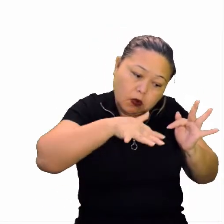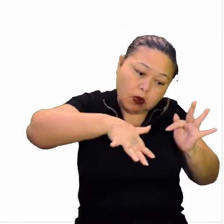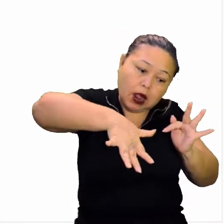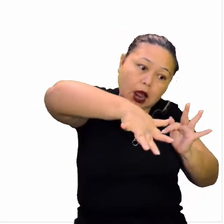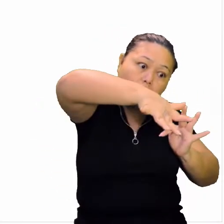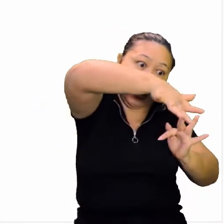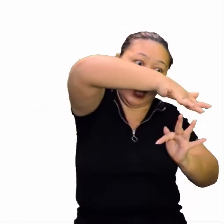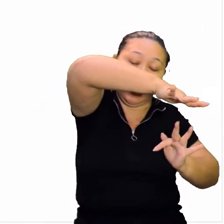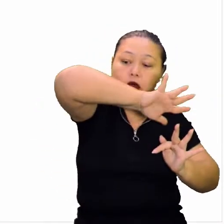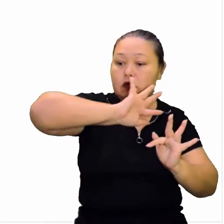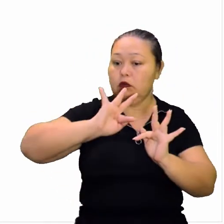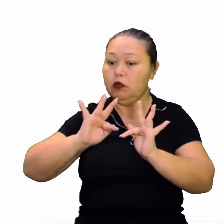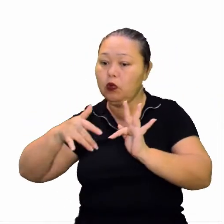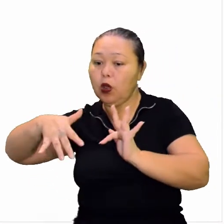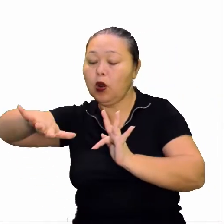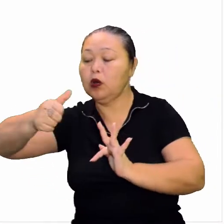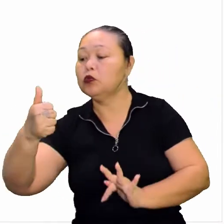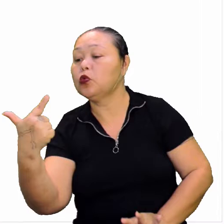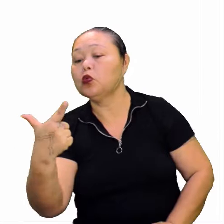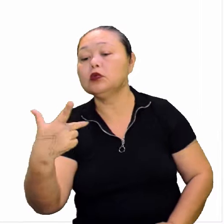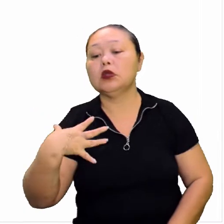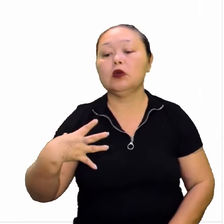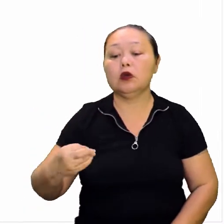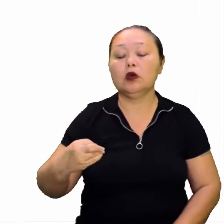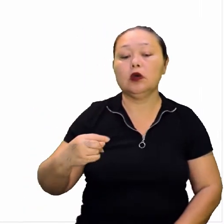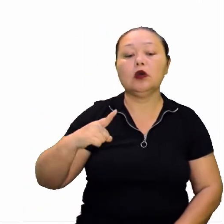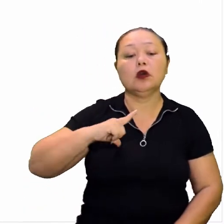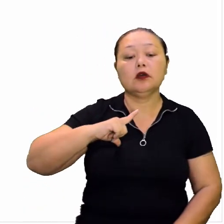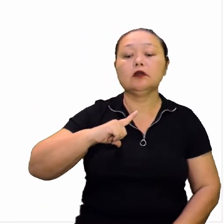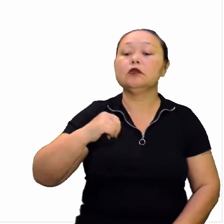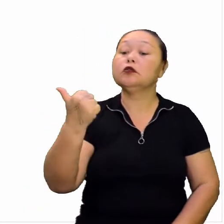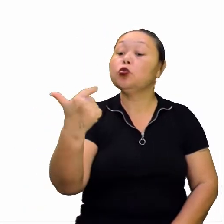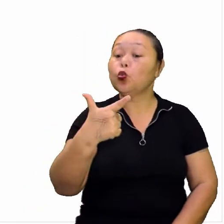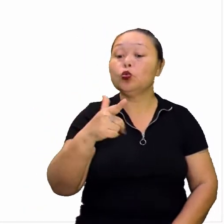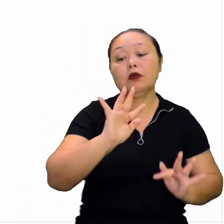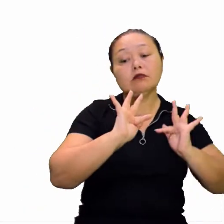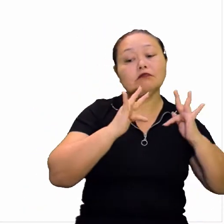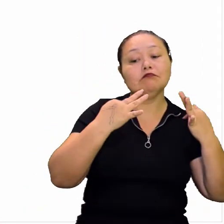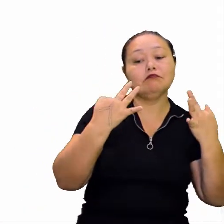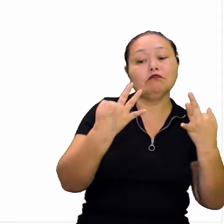tribo. Então, no total, são 12 filhos, que corresponde a 12 famílias.